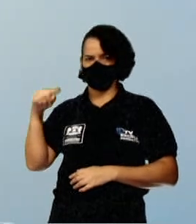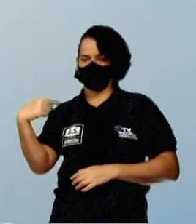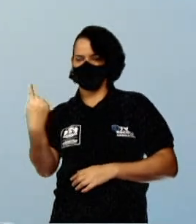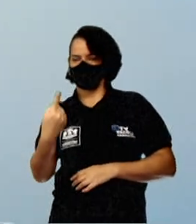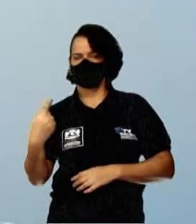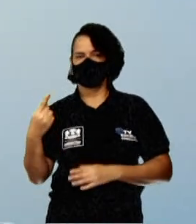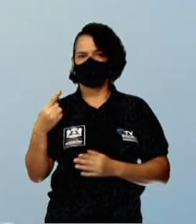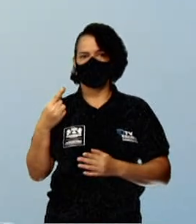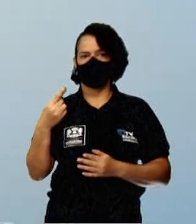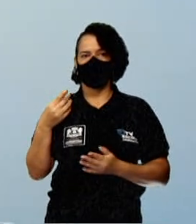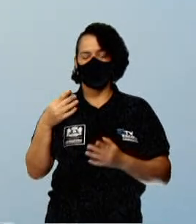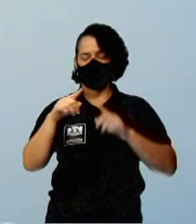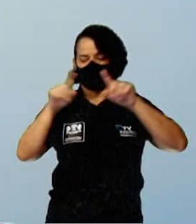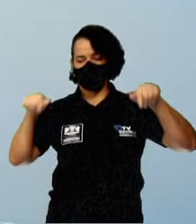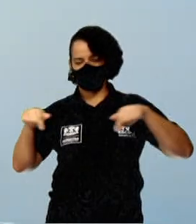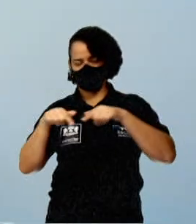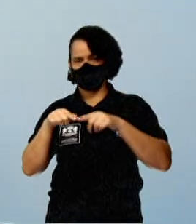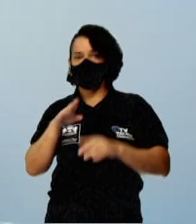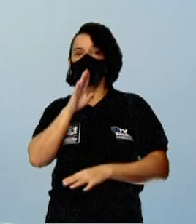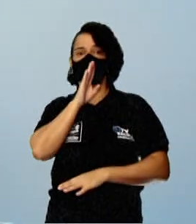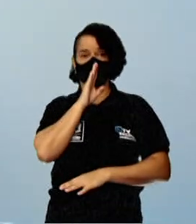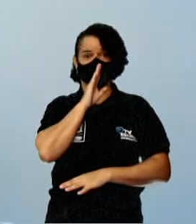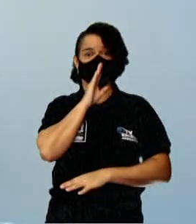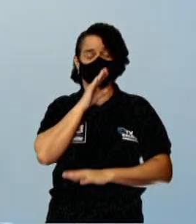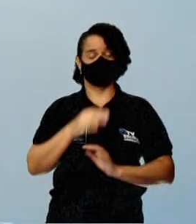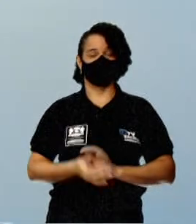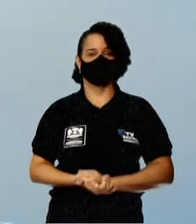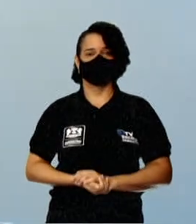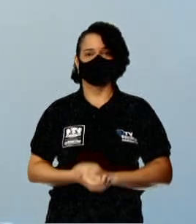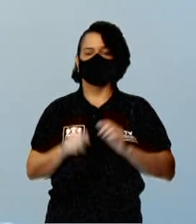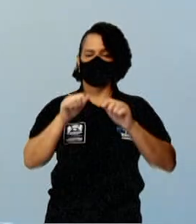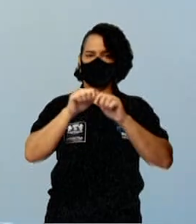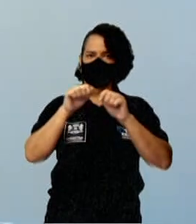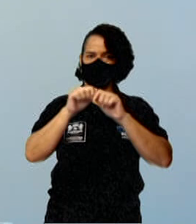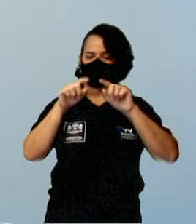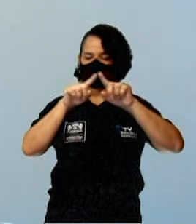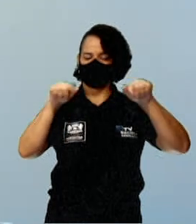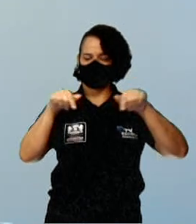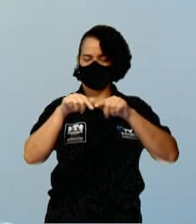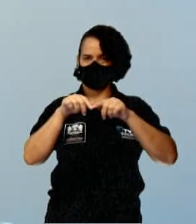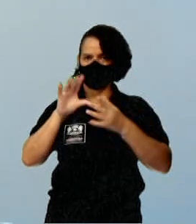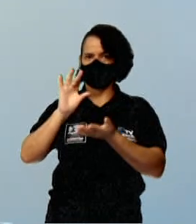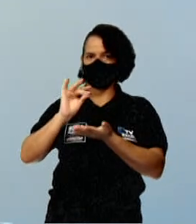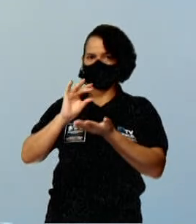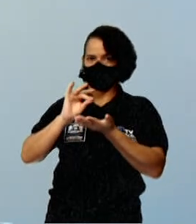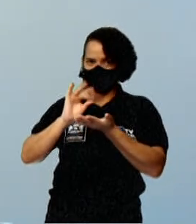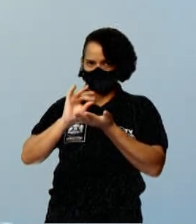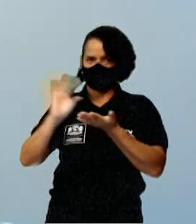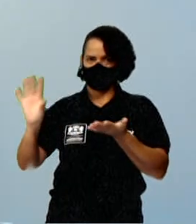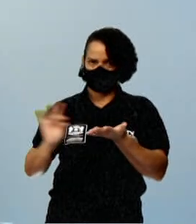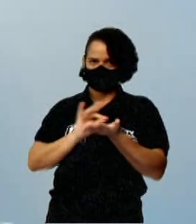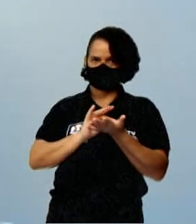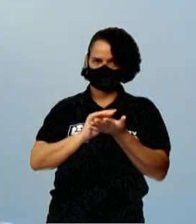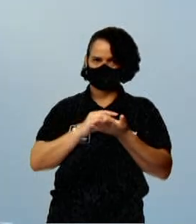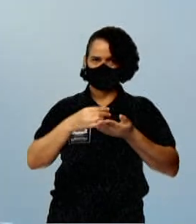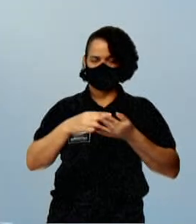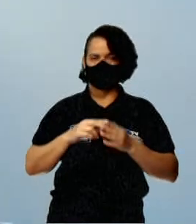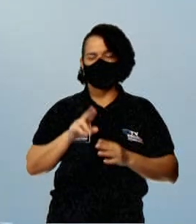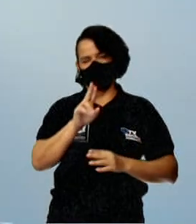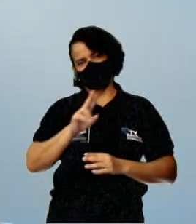face em branco que vai ser o silêncio. Fiz o dado com fita, achei que fica mais fácil do que usar